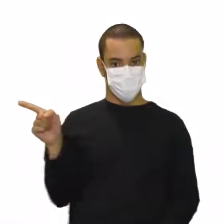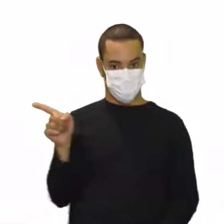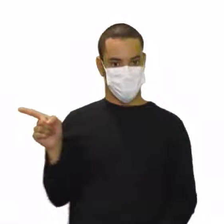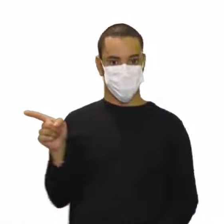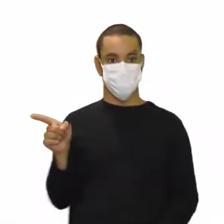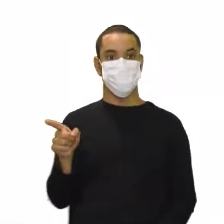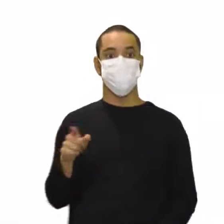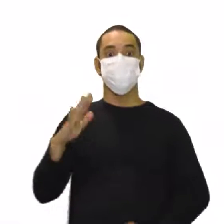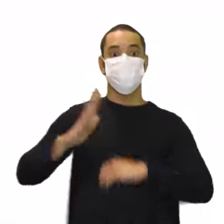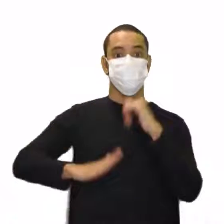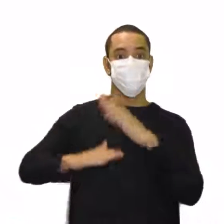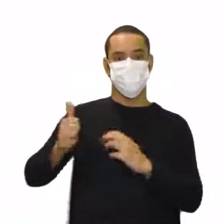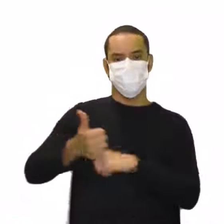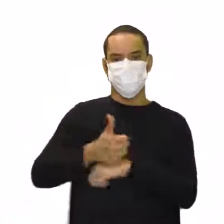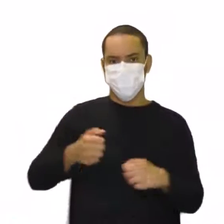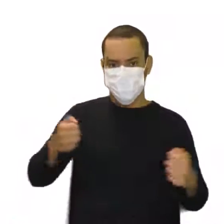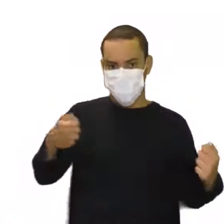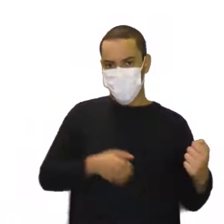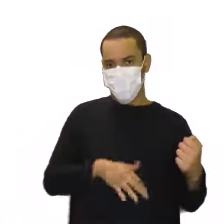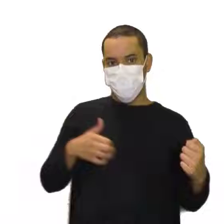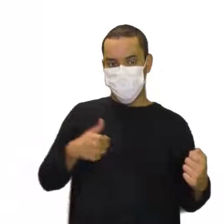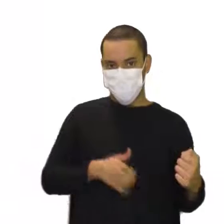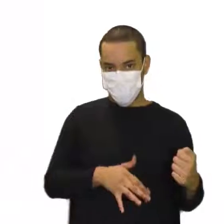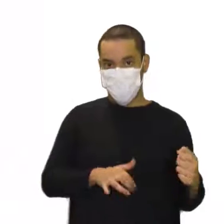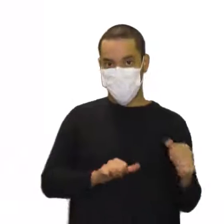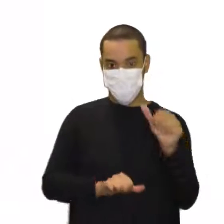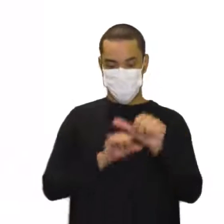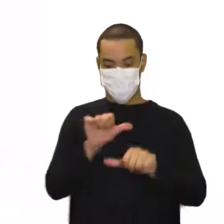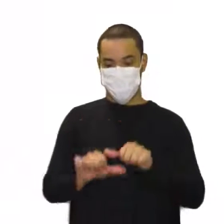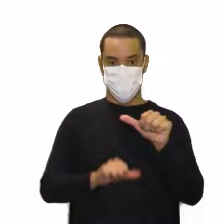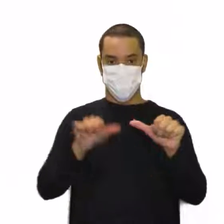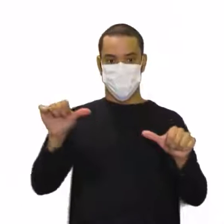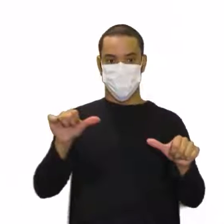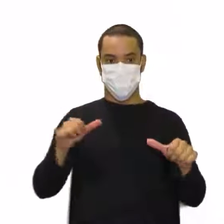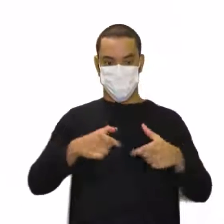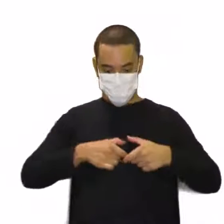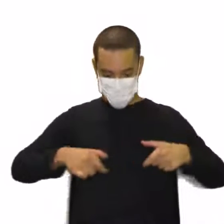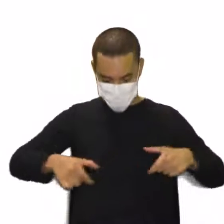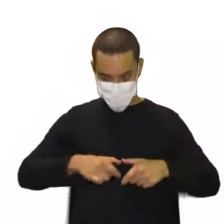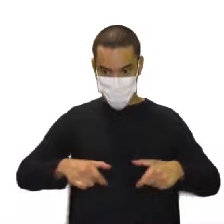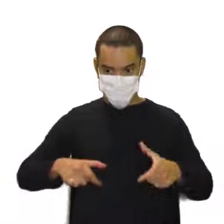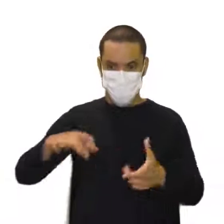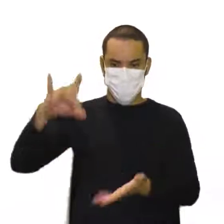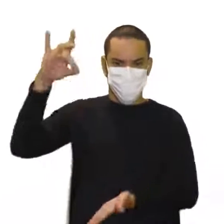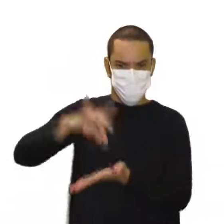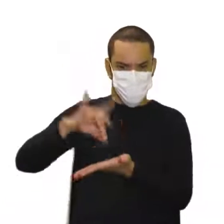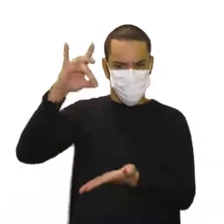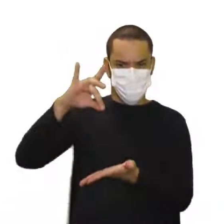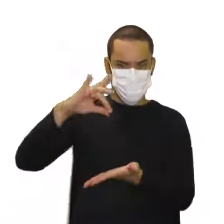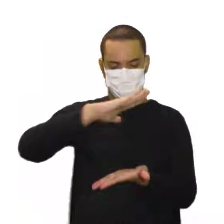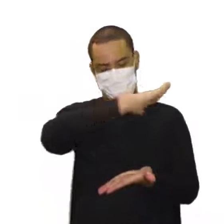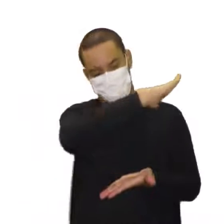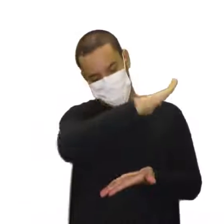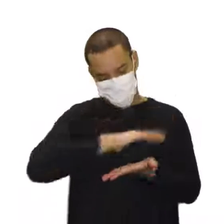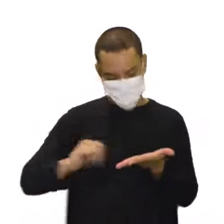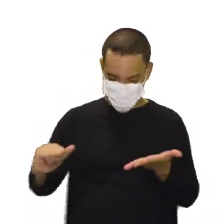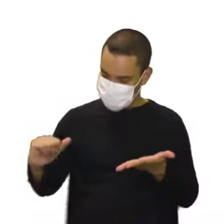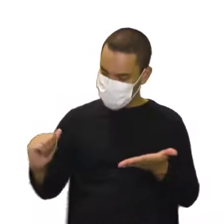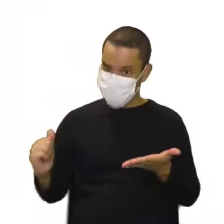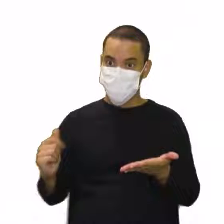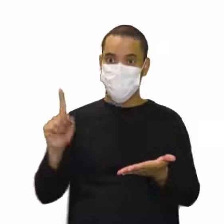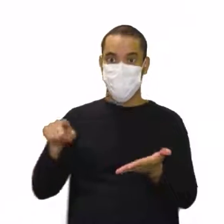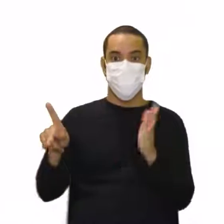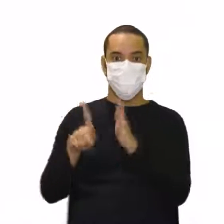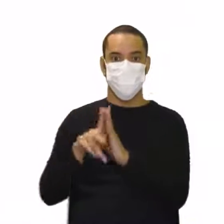Um guitarrista trocou as cordas originais de sua guitarra, que eram feitas